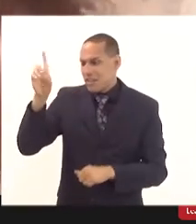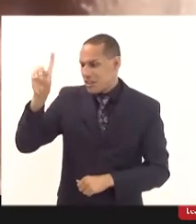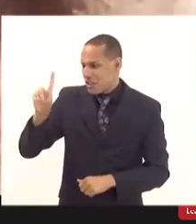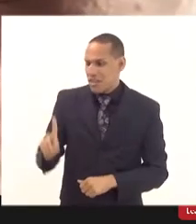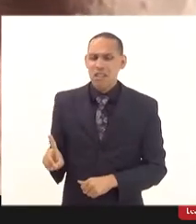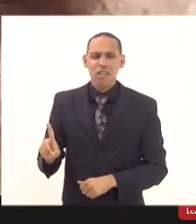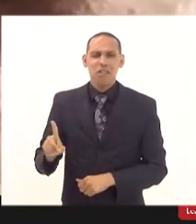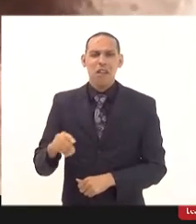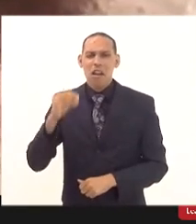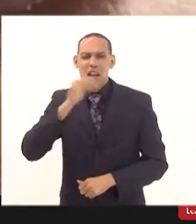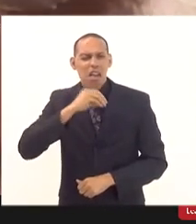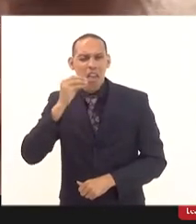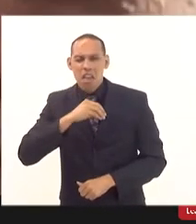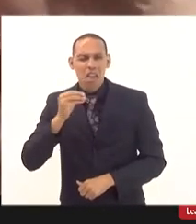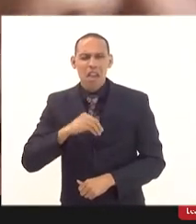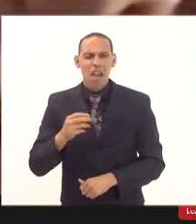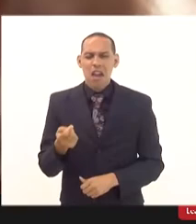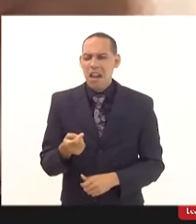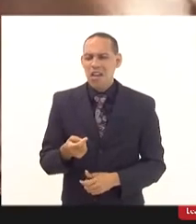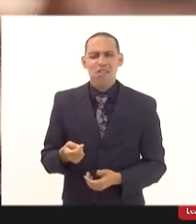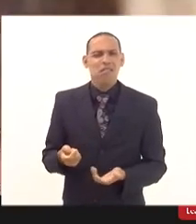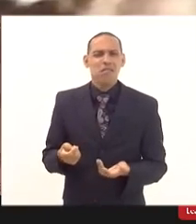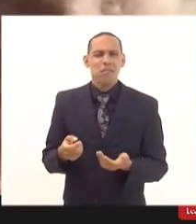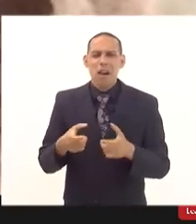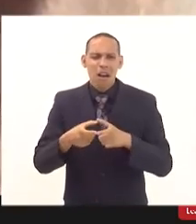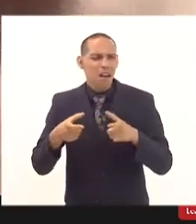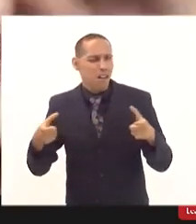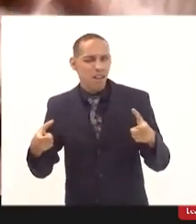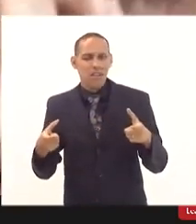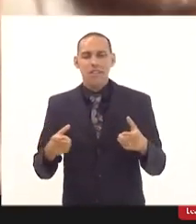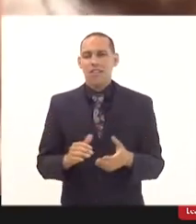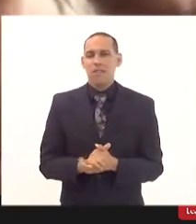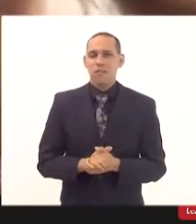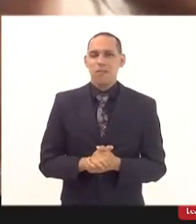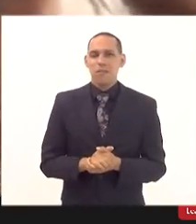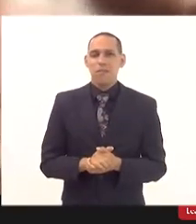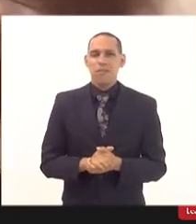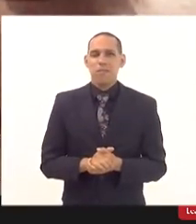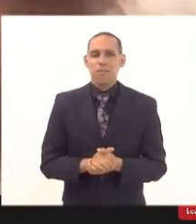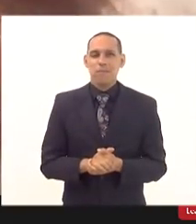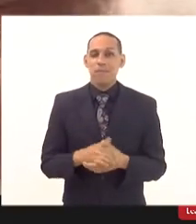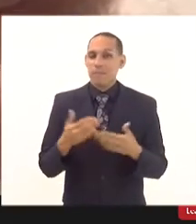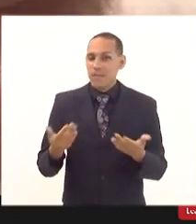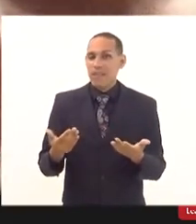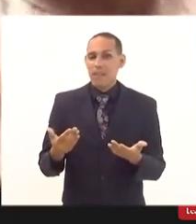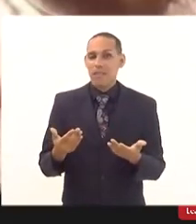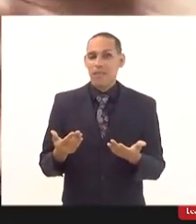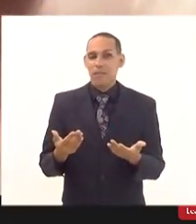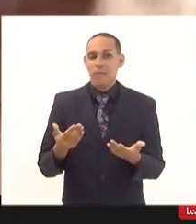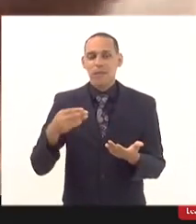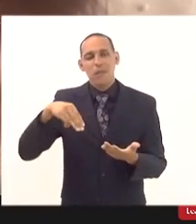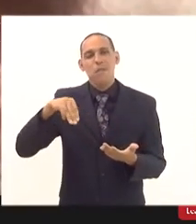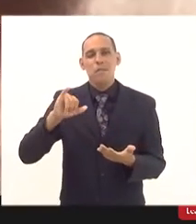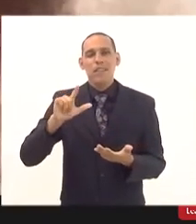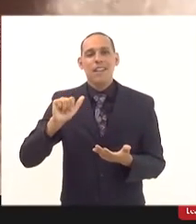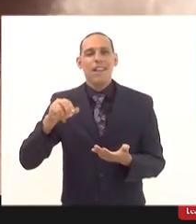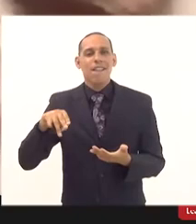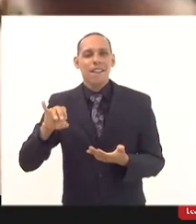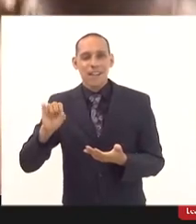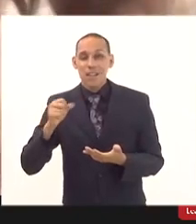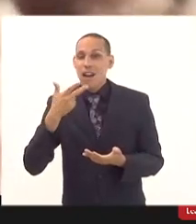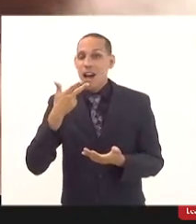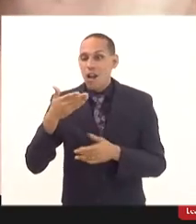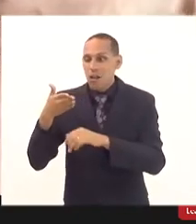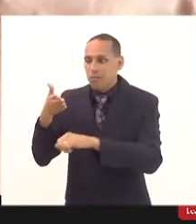com raríssimas exceções não foram bastante citado Erenildo Diana hospital que além da minha família eles falou que